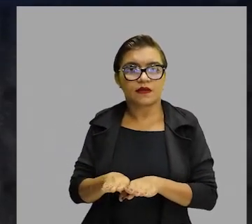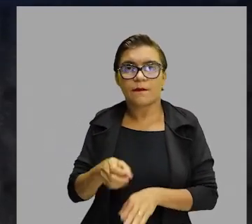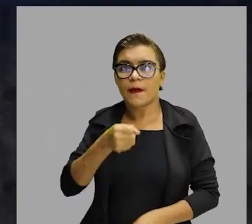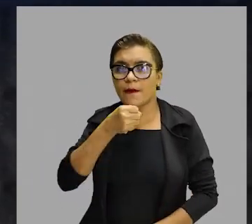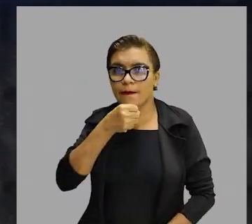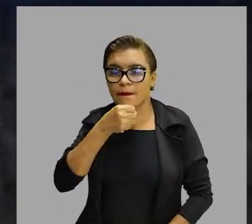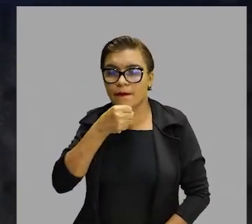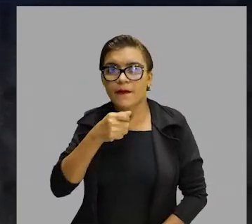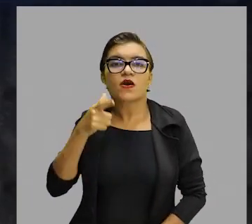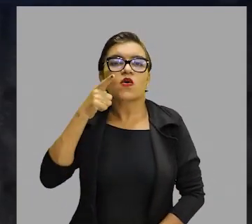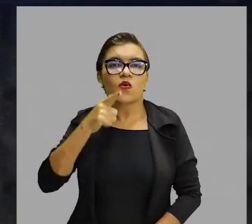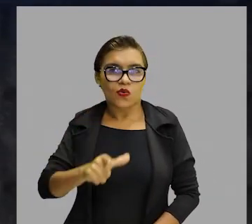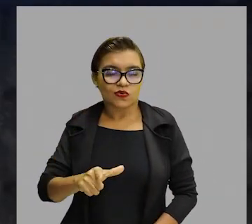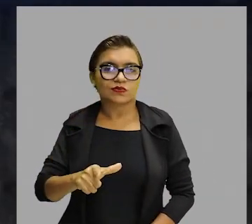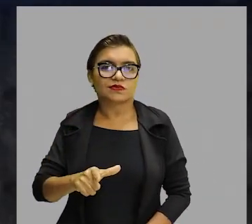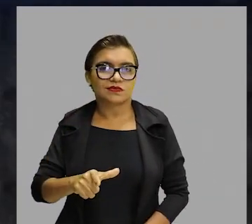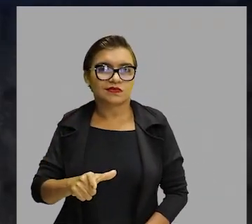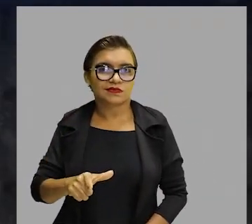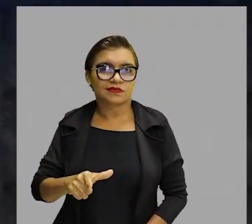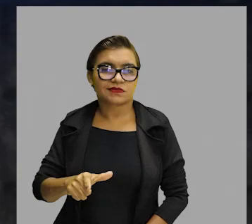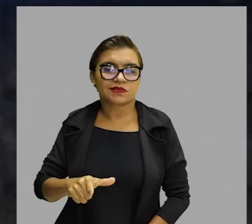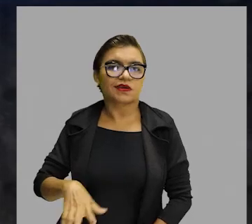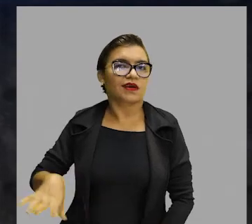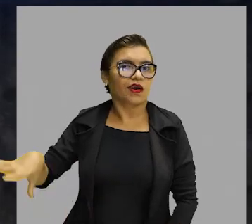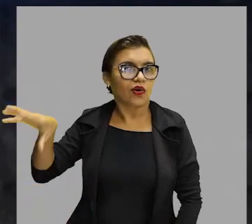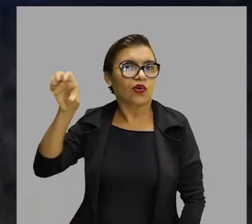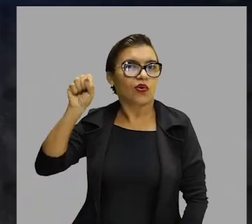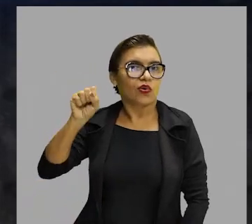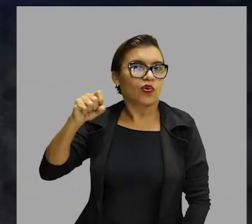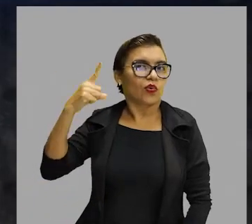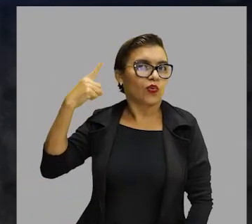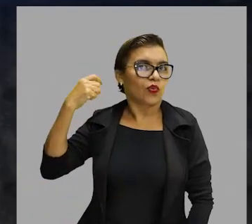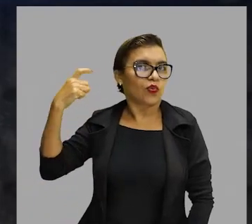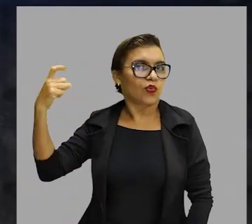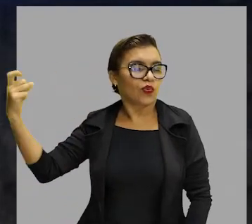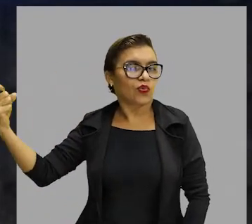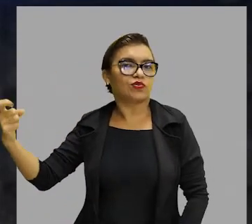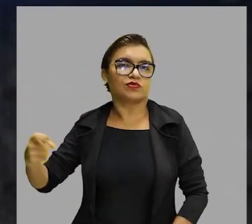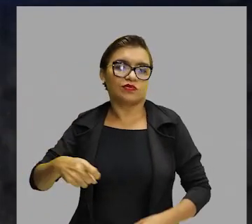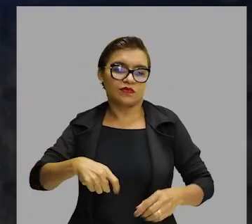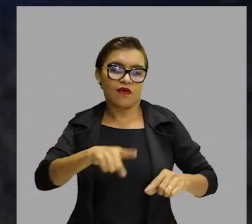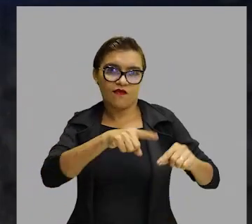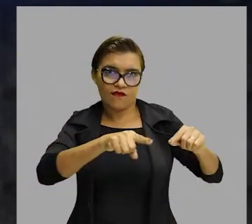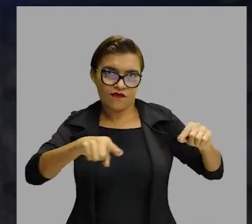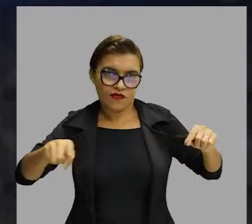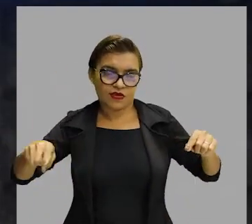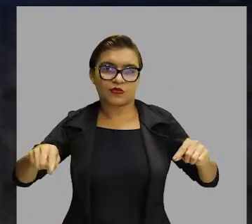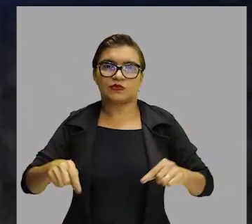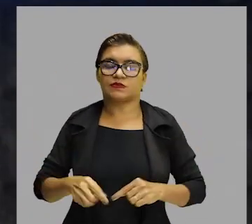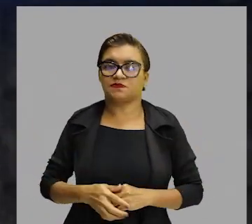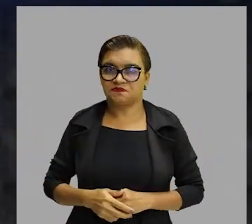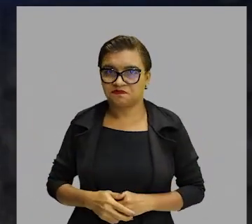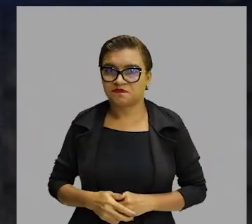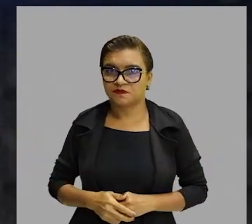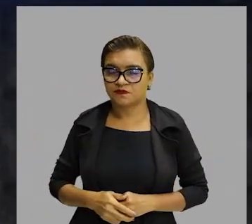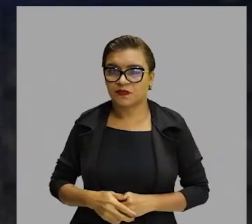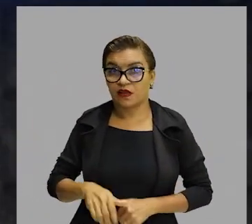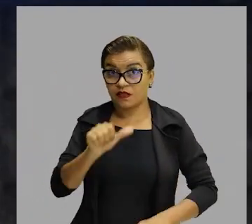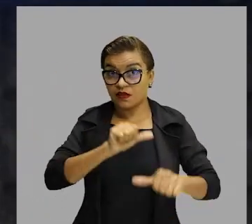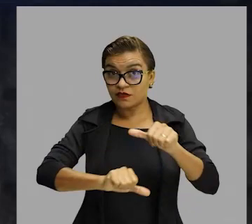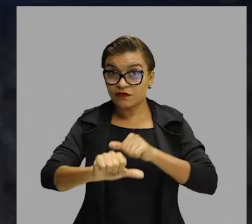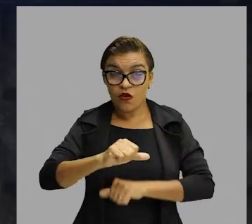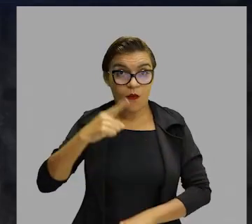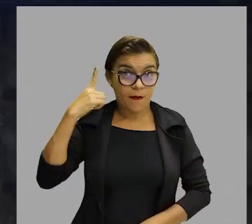ele consiga transformar essa frequência em som. Ok? Então, essa é